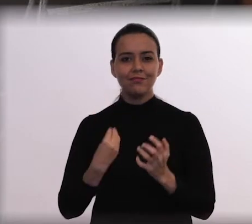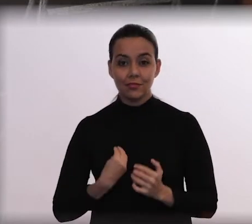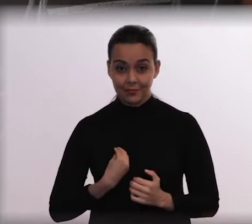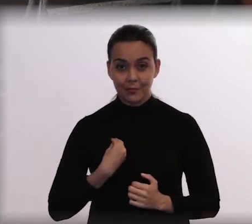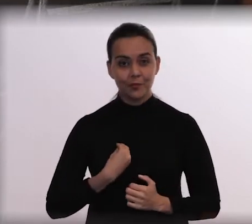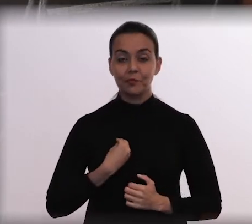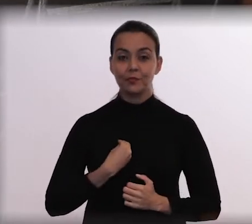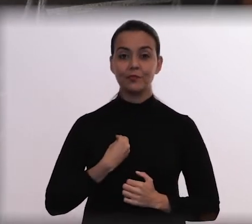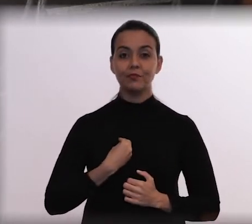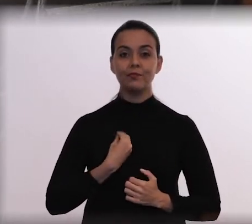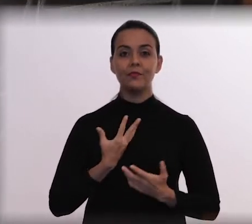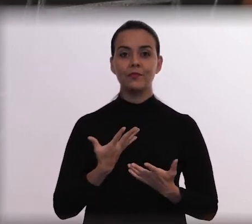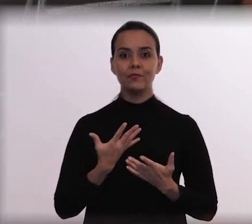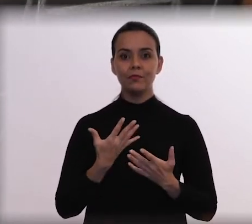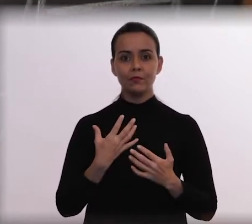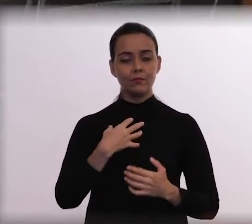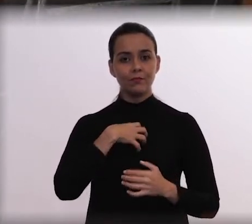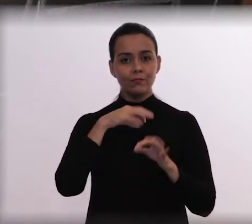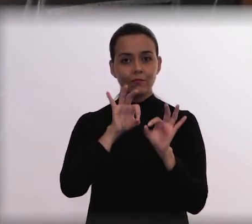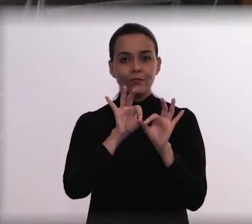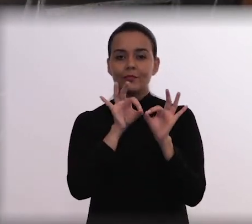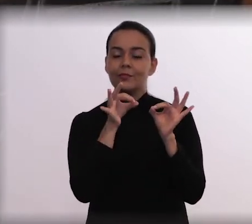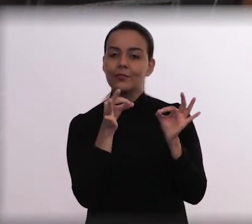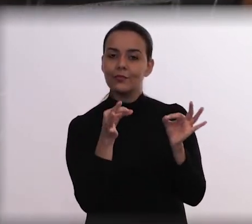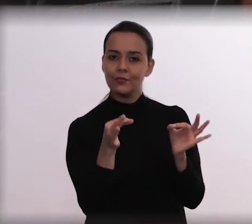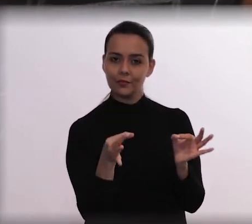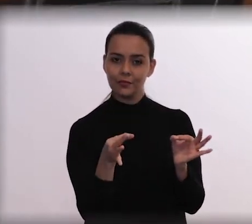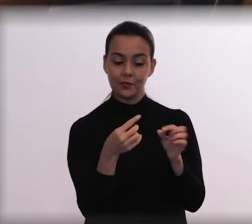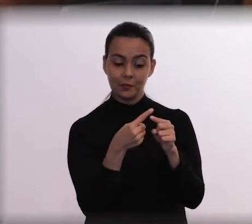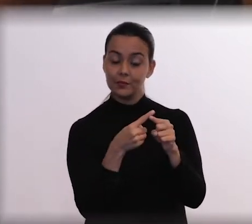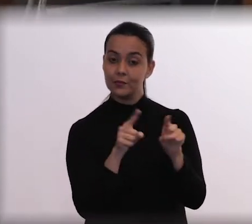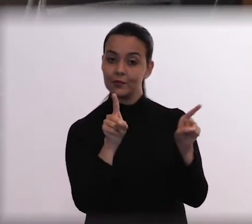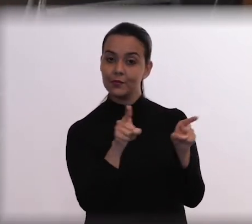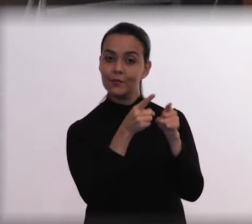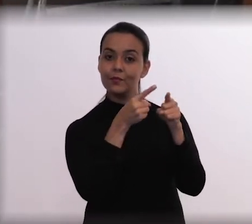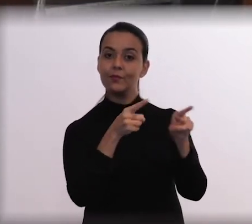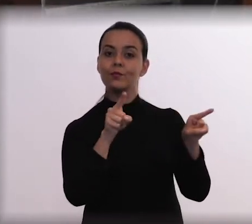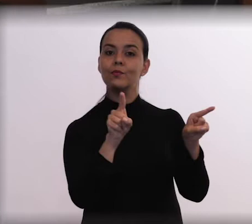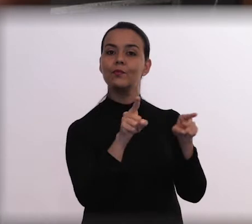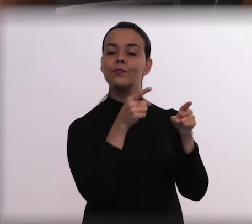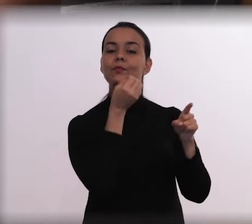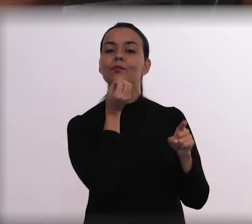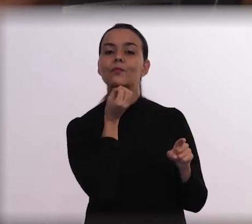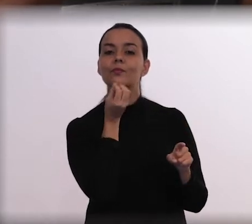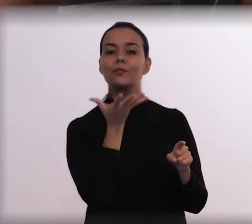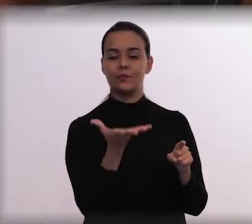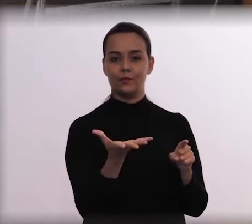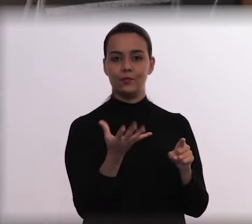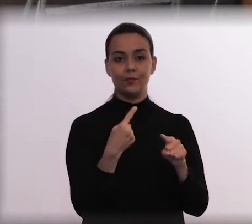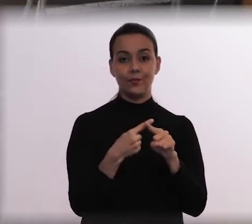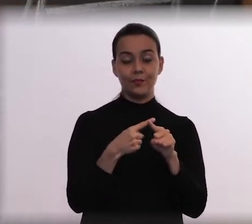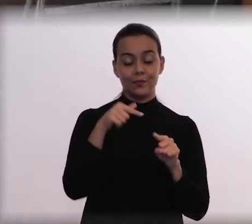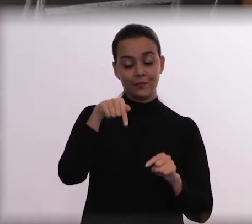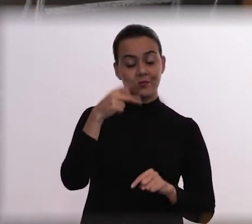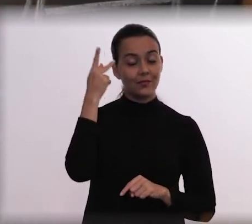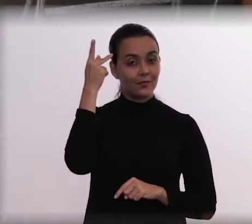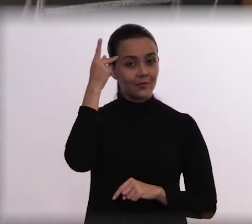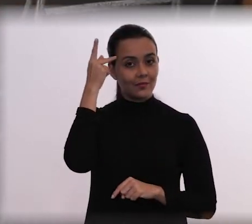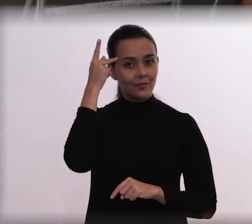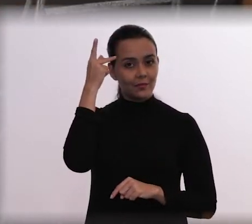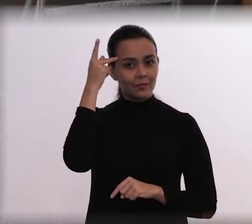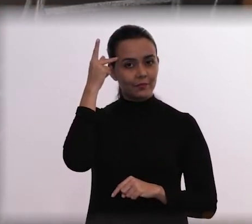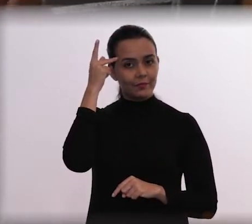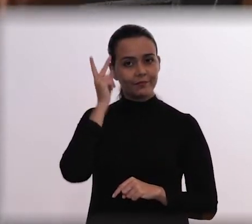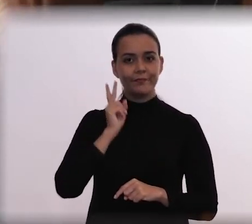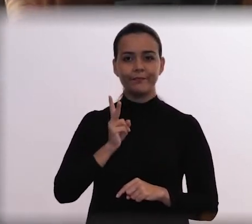maneira mais plena, porque o ambiente musical com o qual ele convivia em São Paulo era extremamente